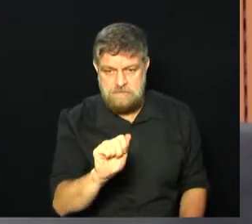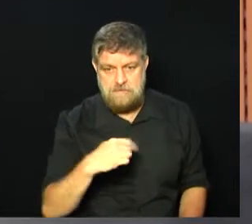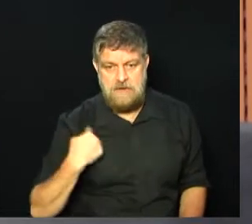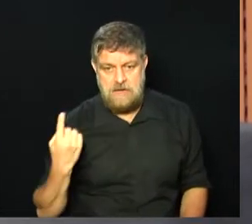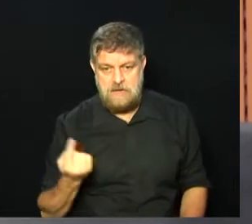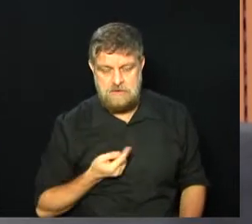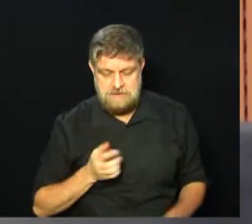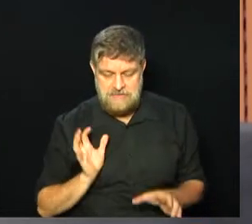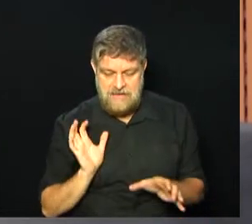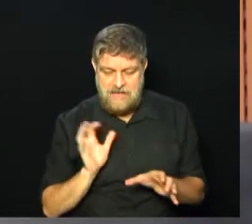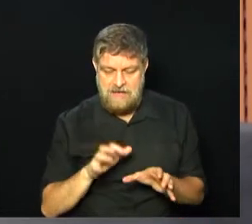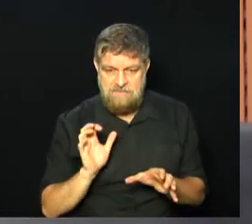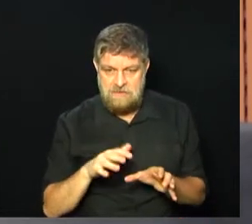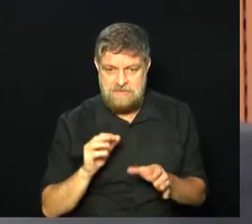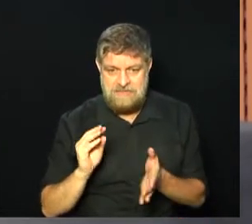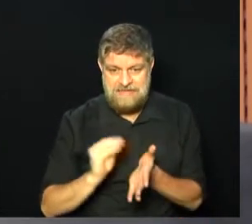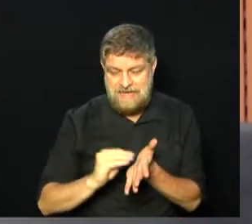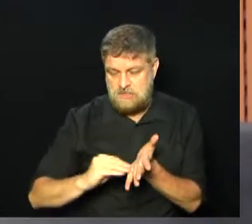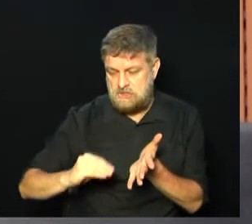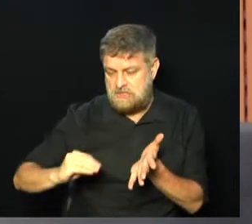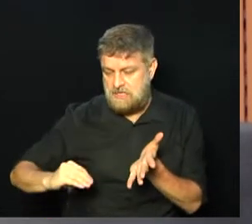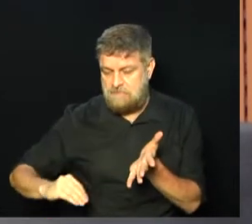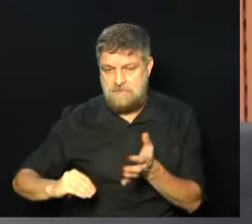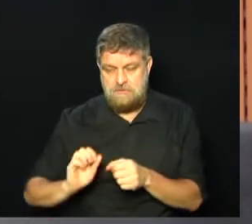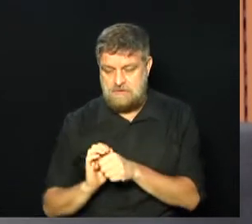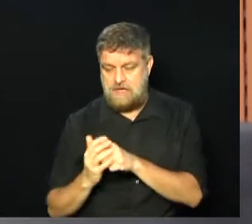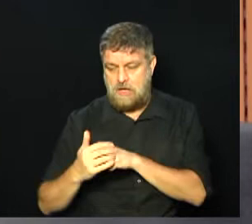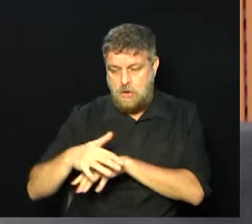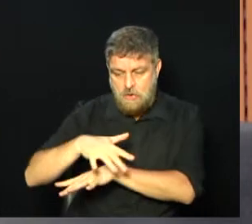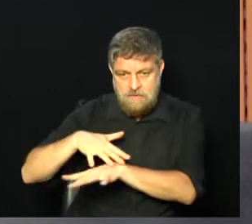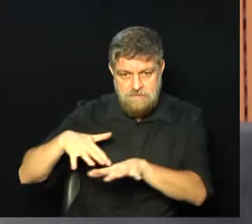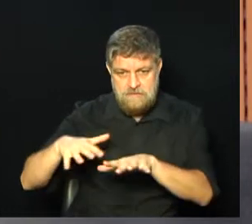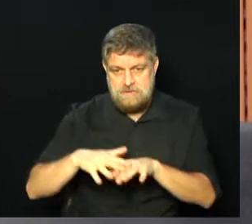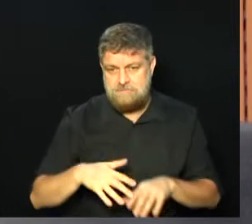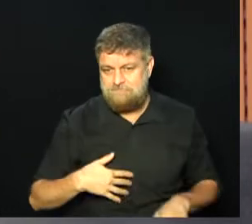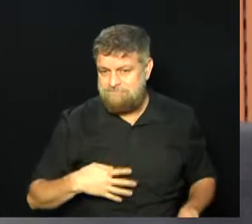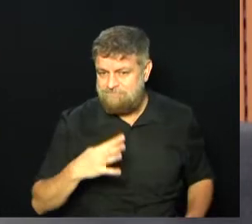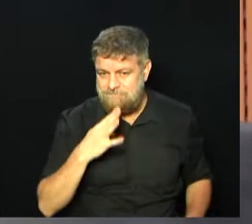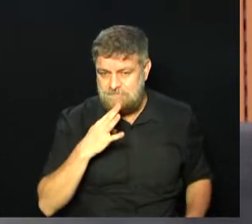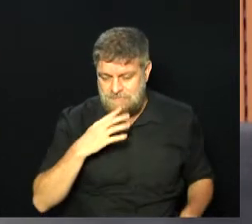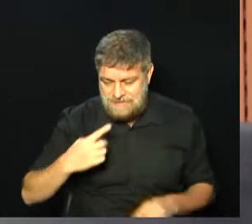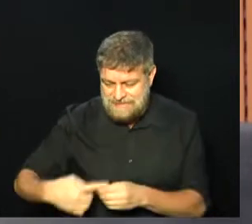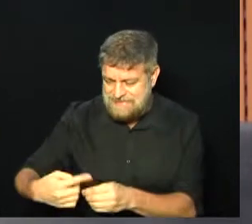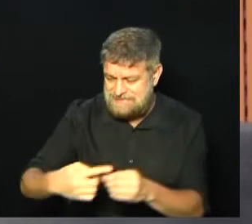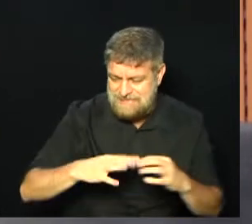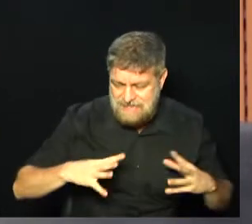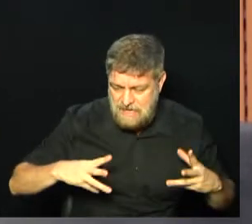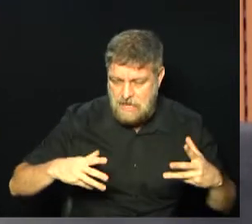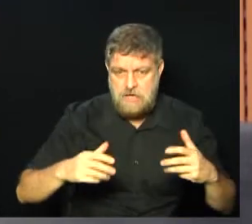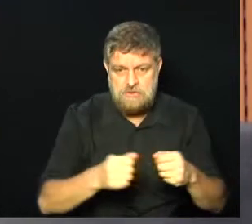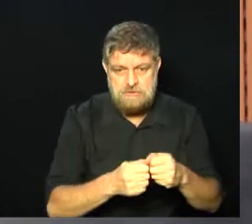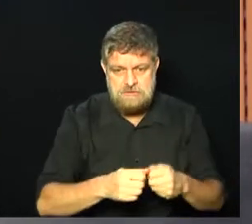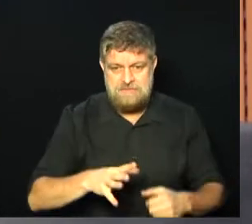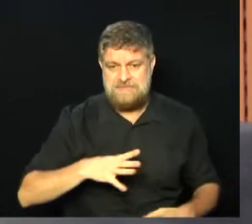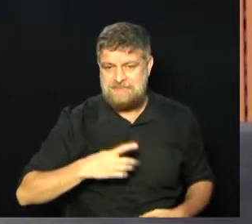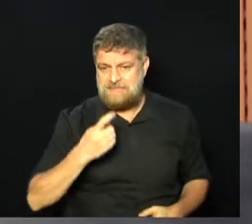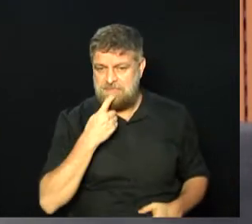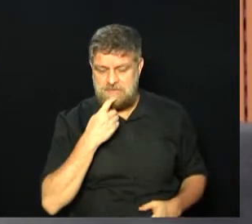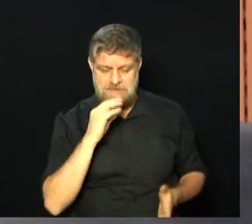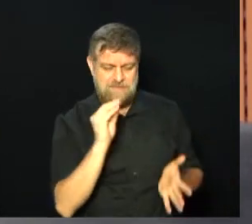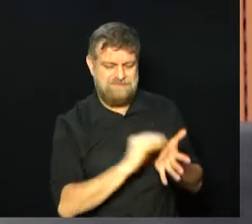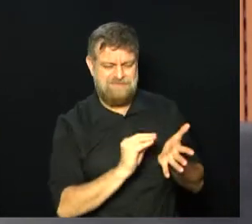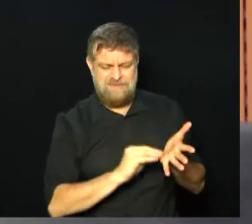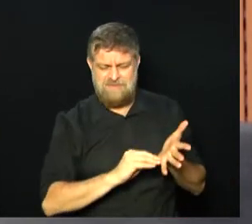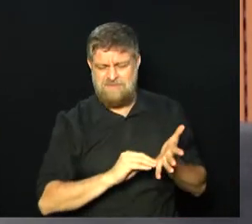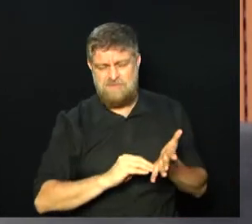pegamos no agendamento da Covid, que realmente, eu não conheço todas as cidades, mas o sistema de agendamento de Campinas foi um dos melhores do